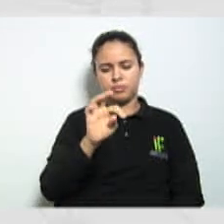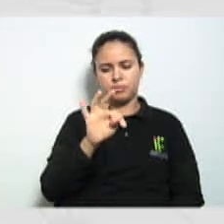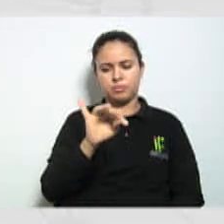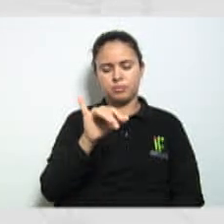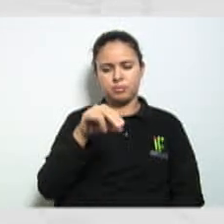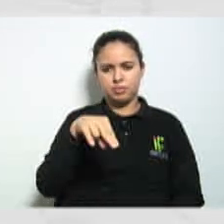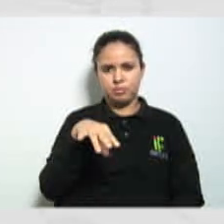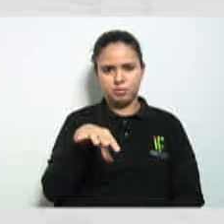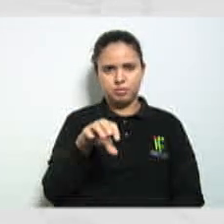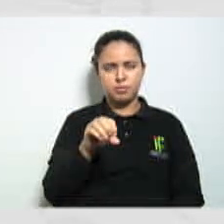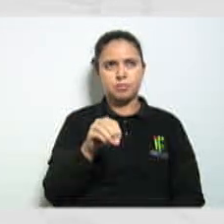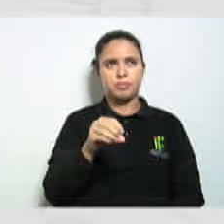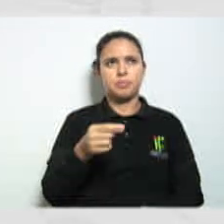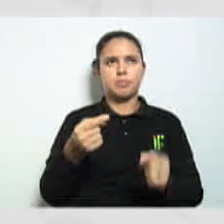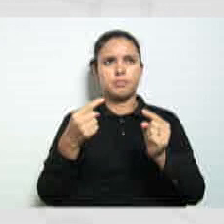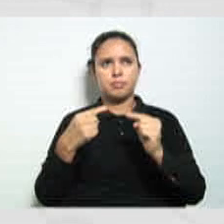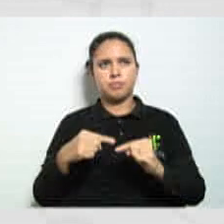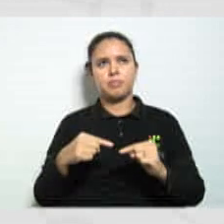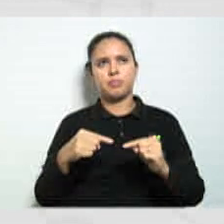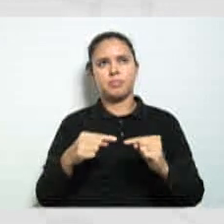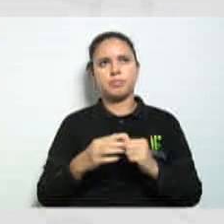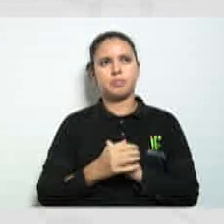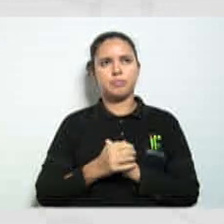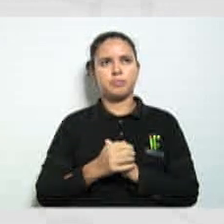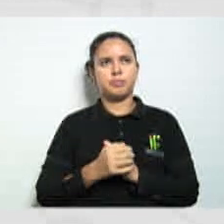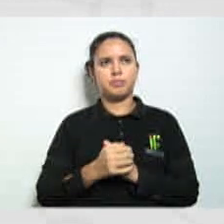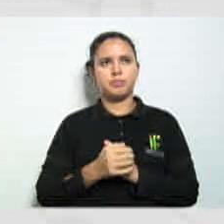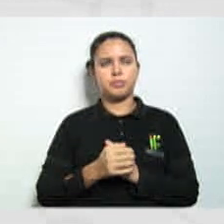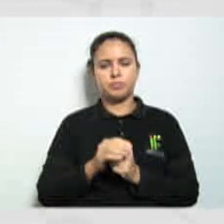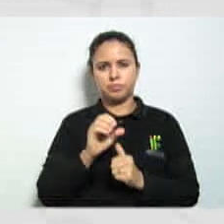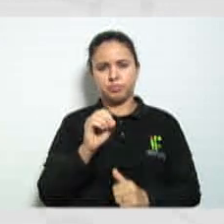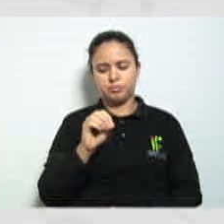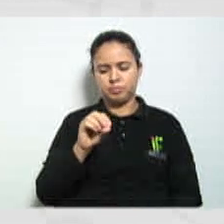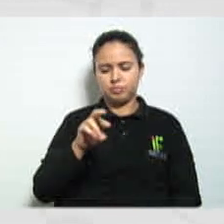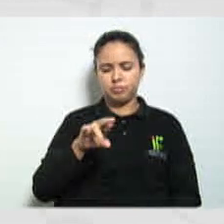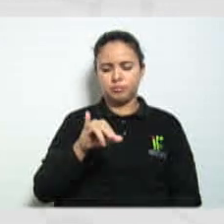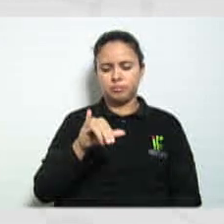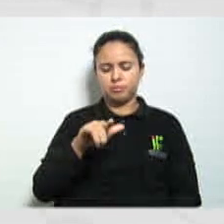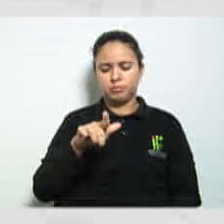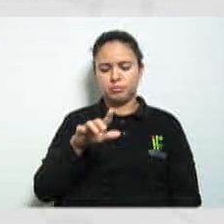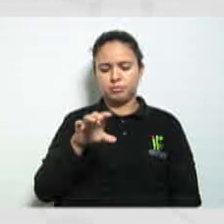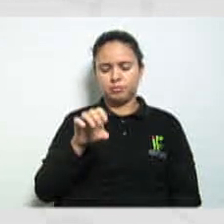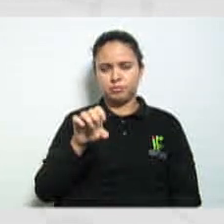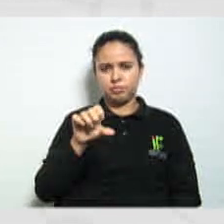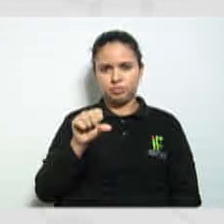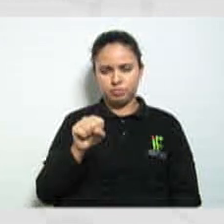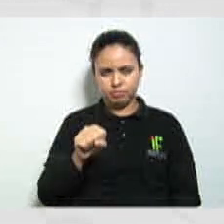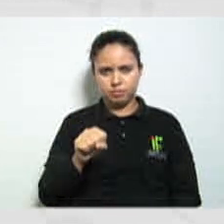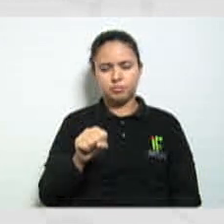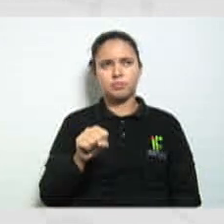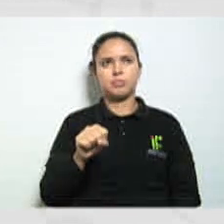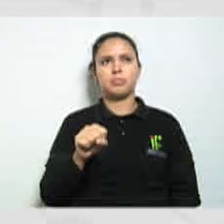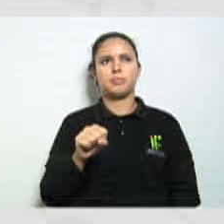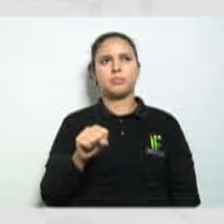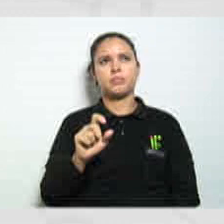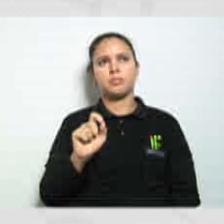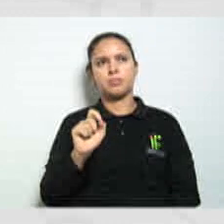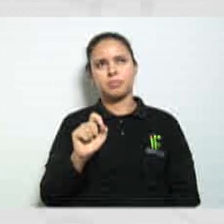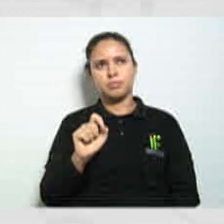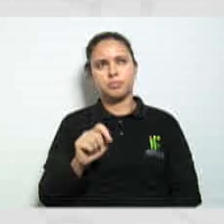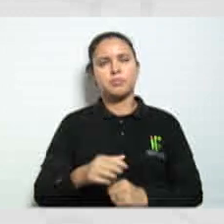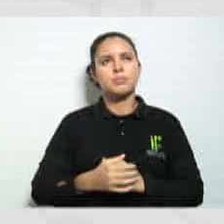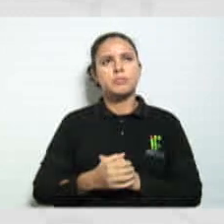E aqui vamos fazer a origem. Então, a letra C também está